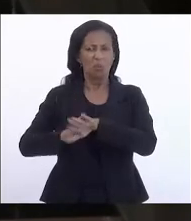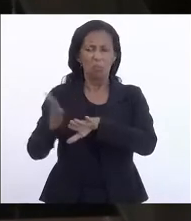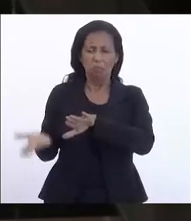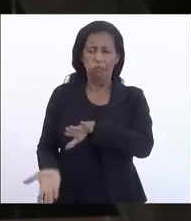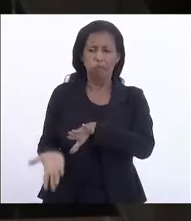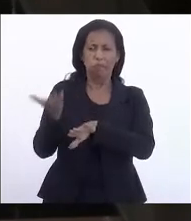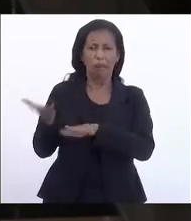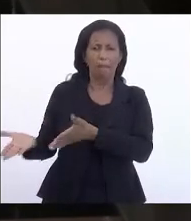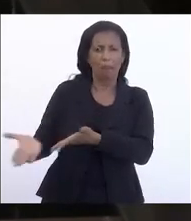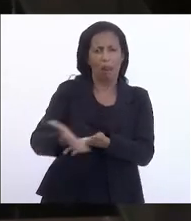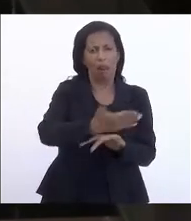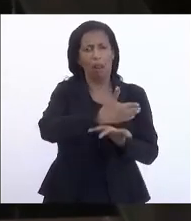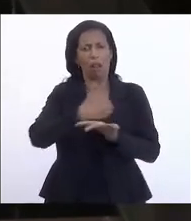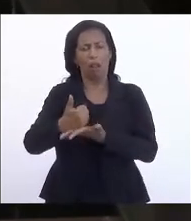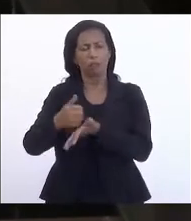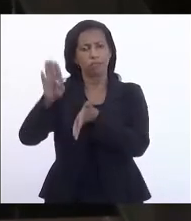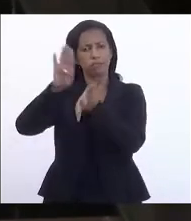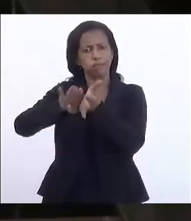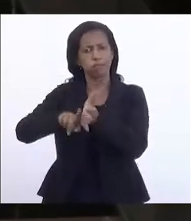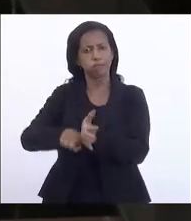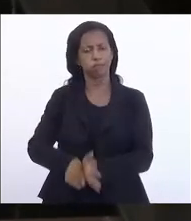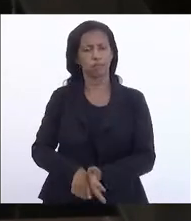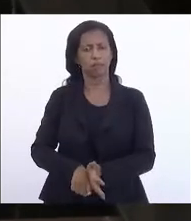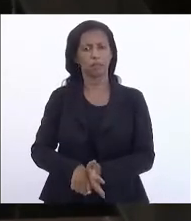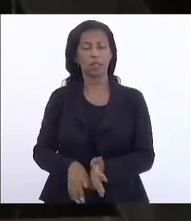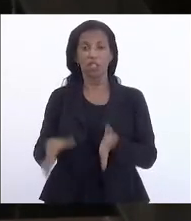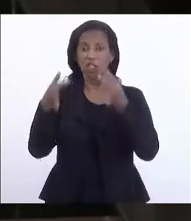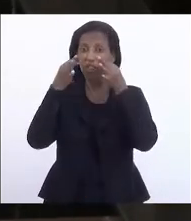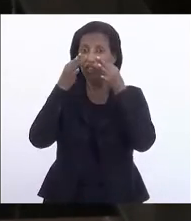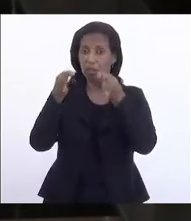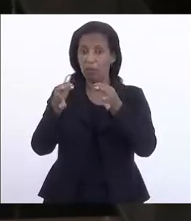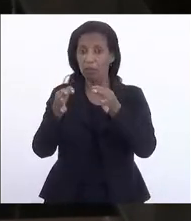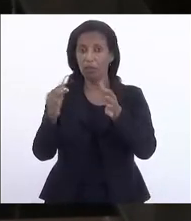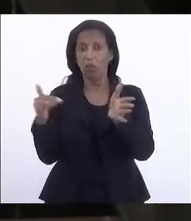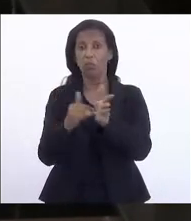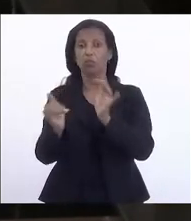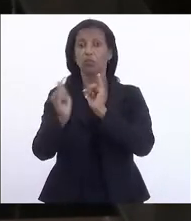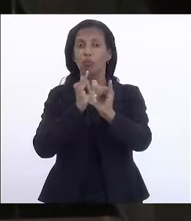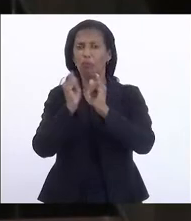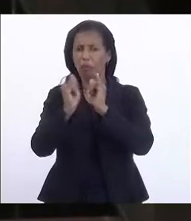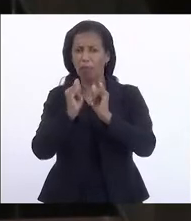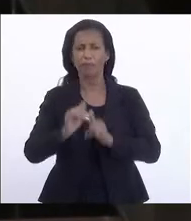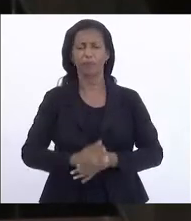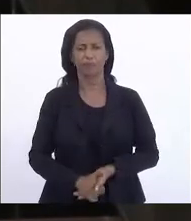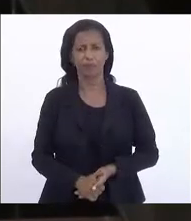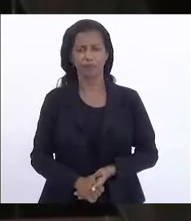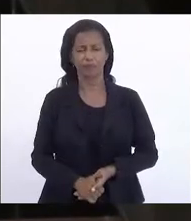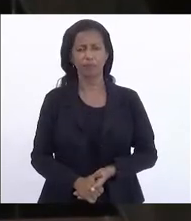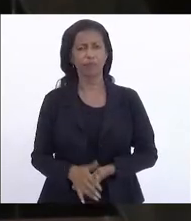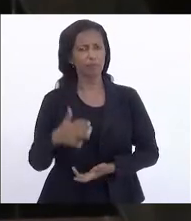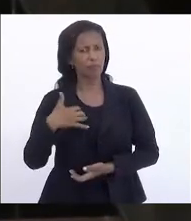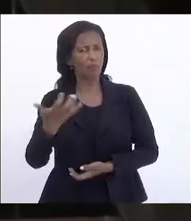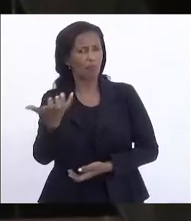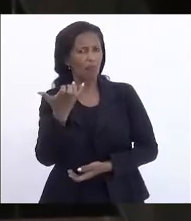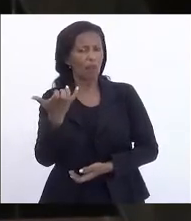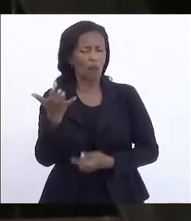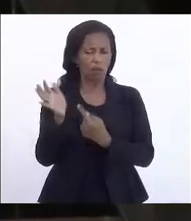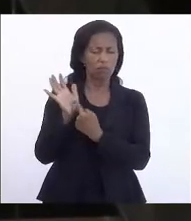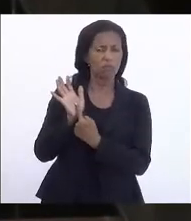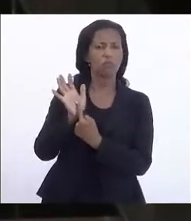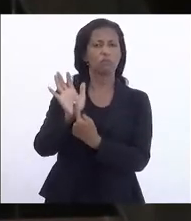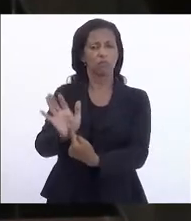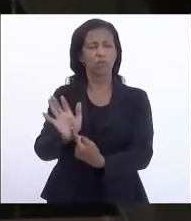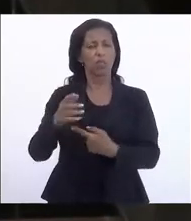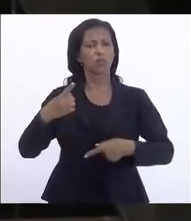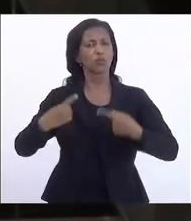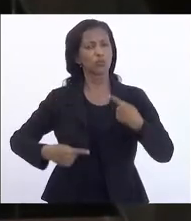praticaram o maior percentual de abatimento. E chama a atenção para um último dado que eu fiz questão de acentuar nos